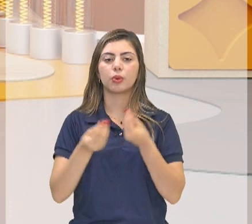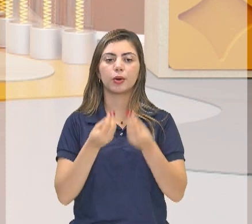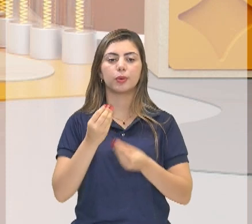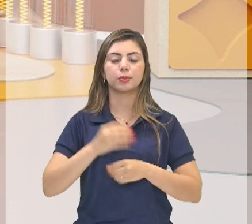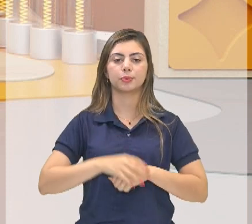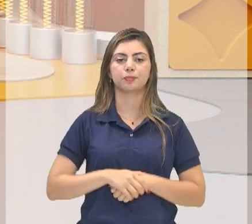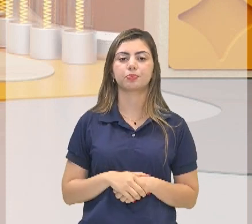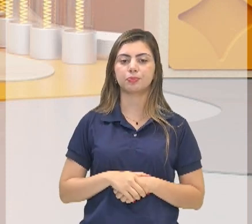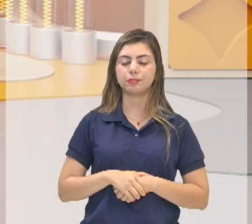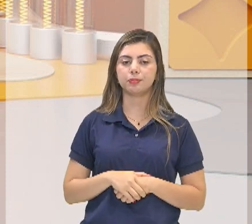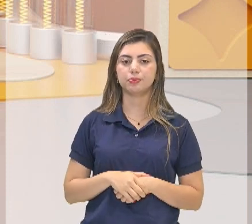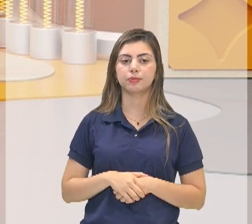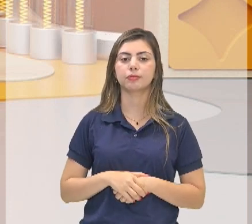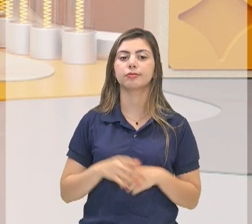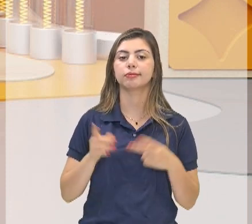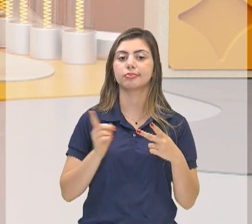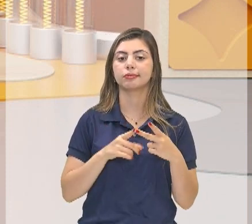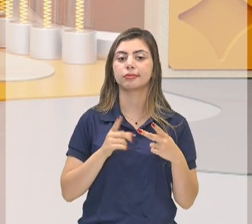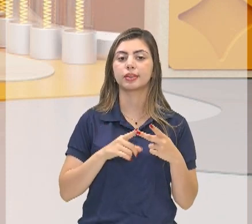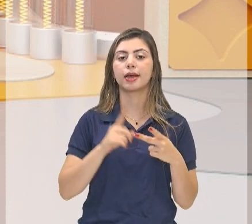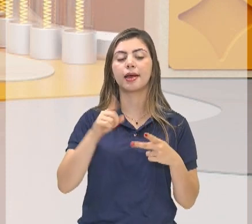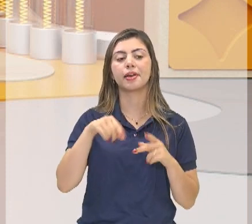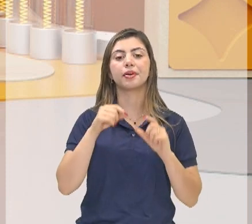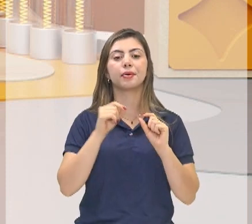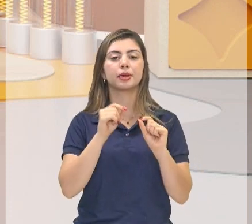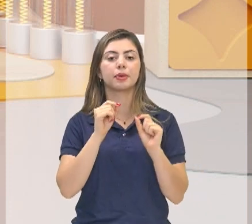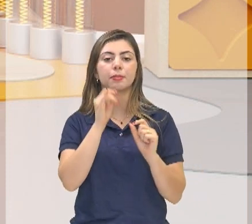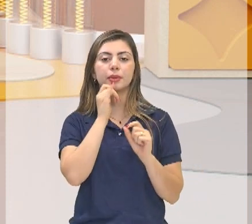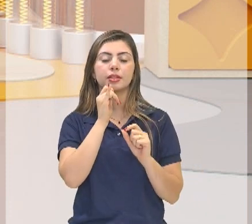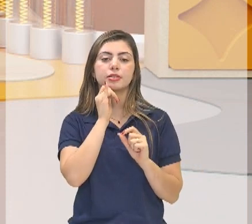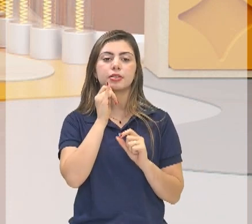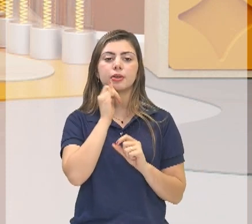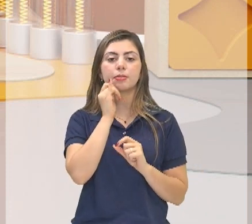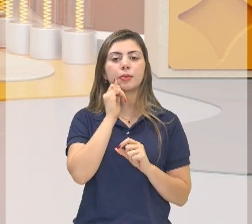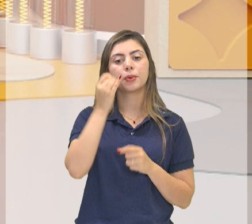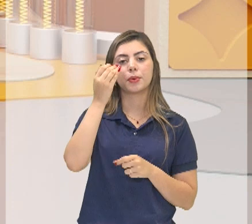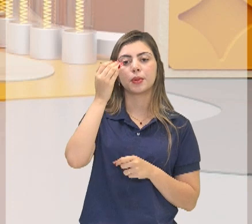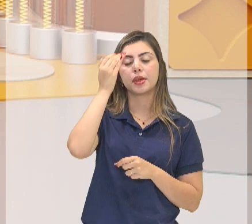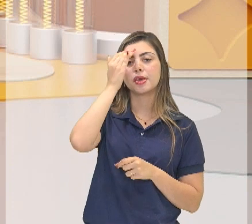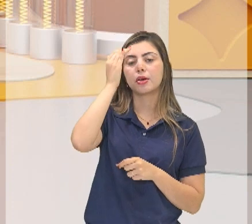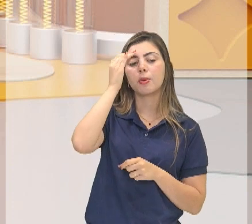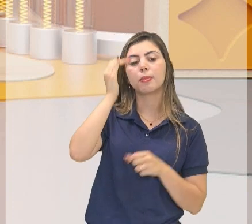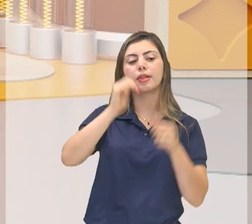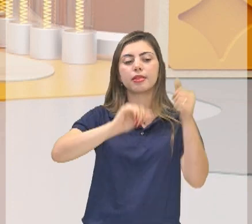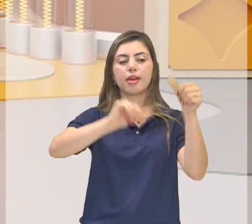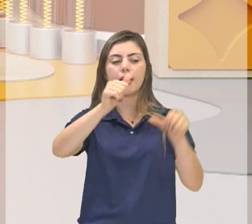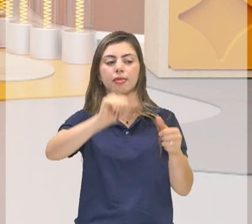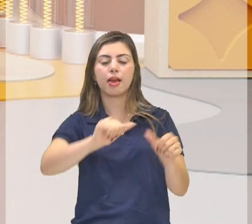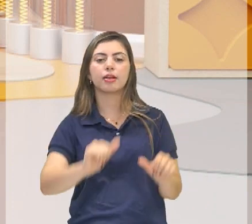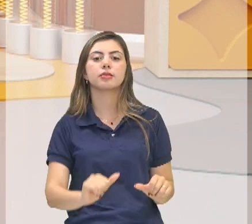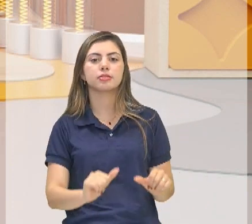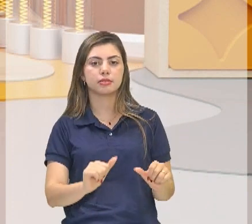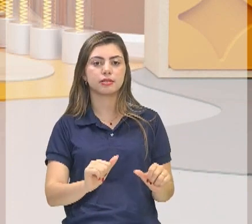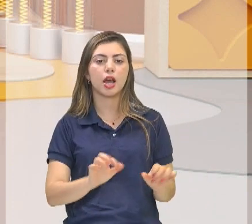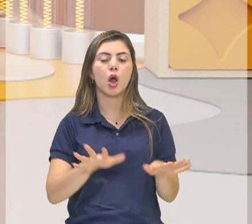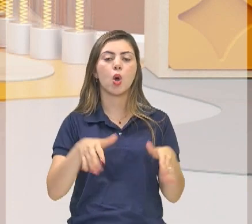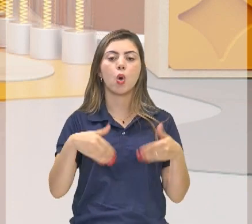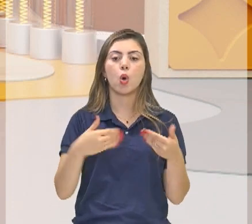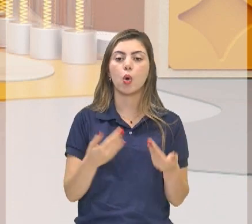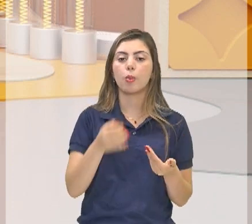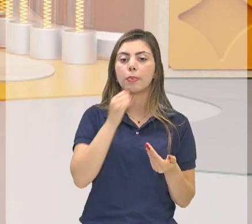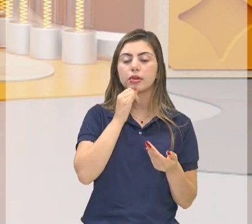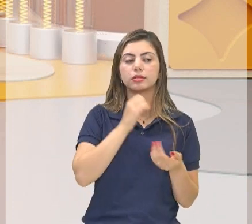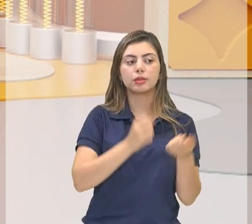ou indiretas são o quê? Interpretações, análises ou